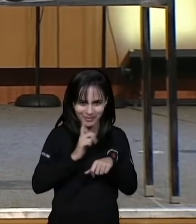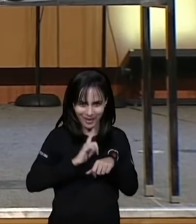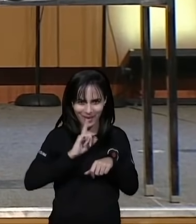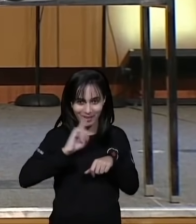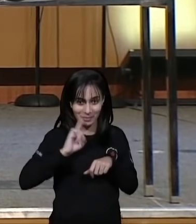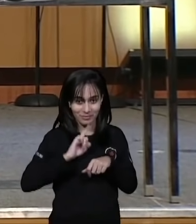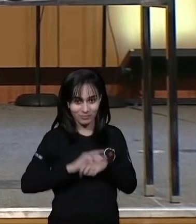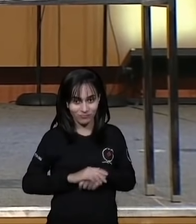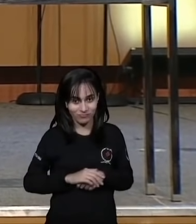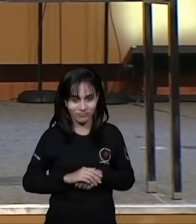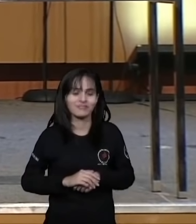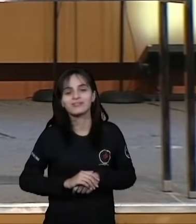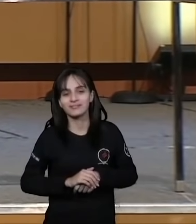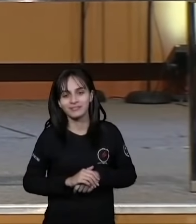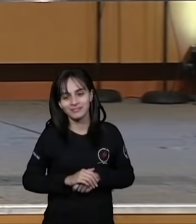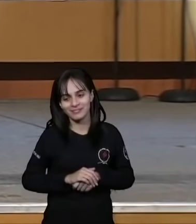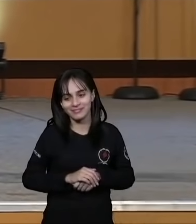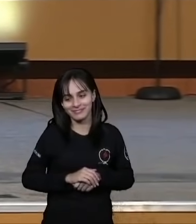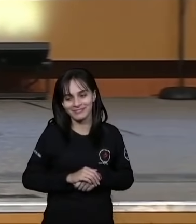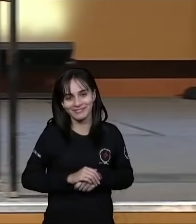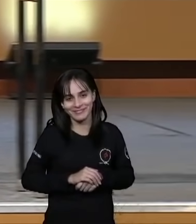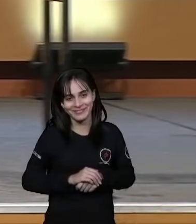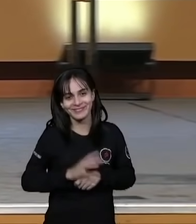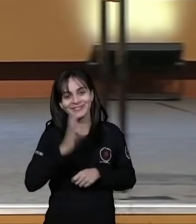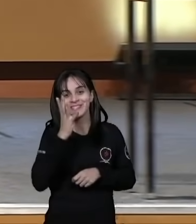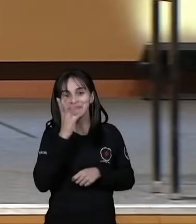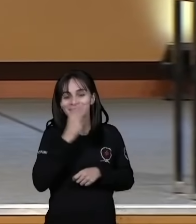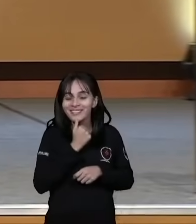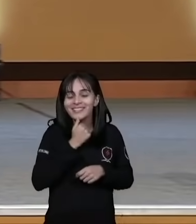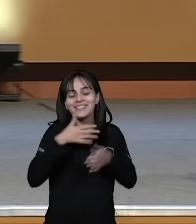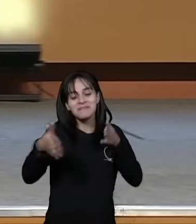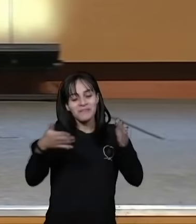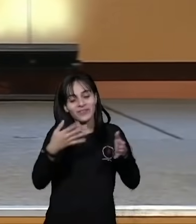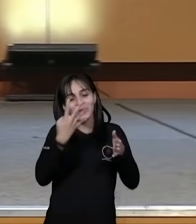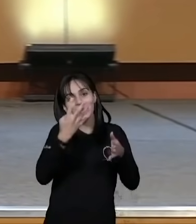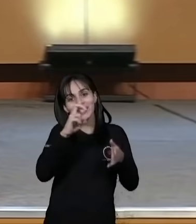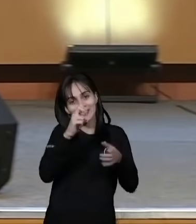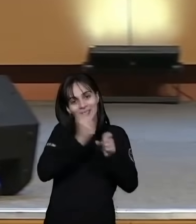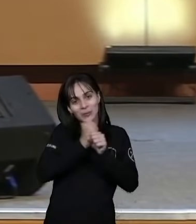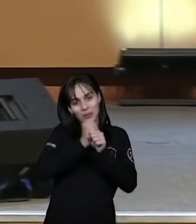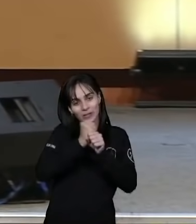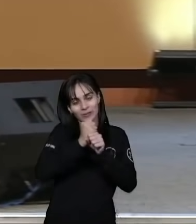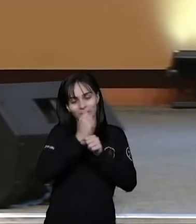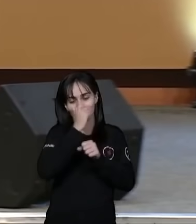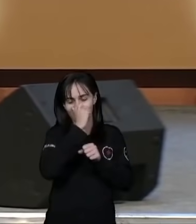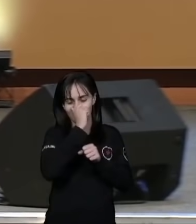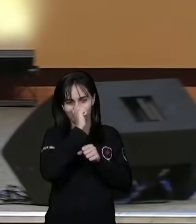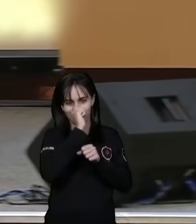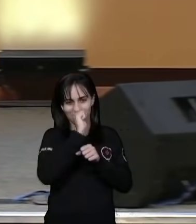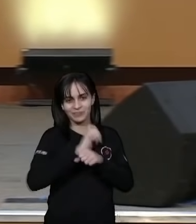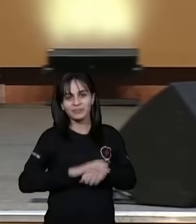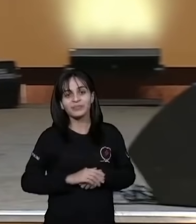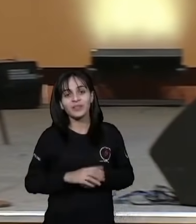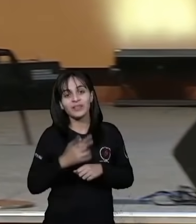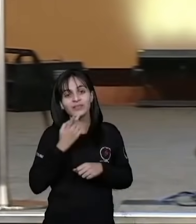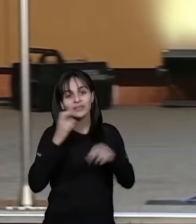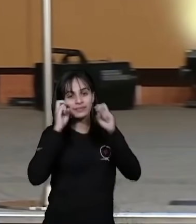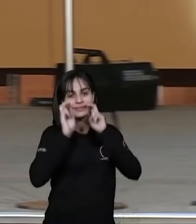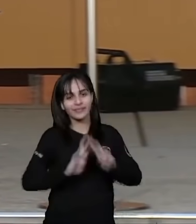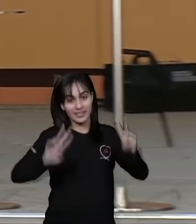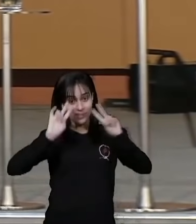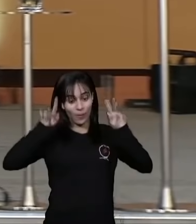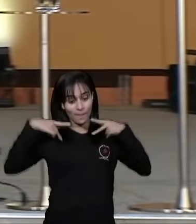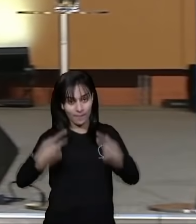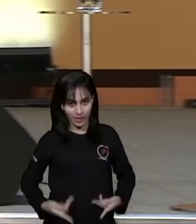um há 45 anos agora escute eu falei aqui do Prisma humano